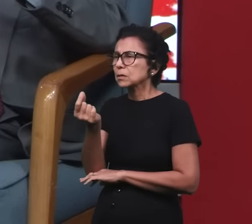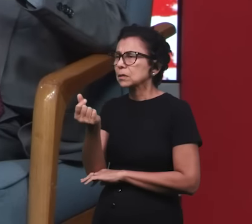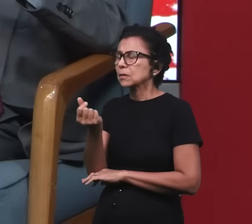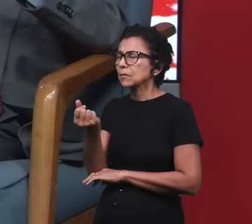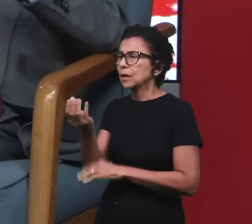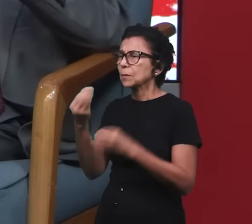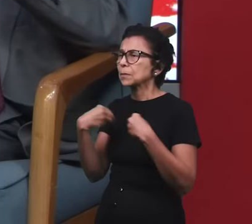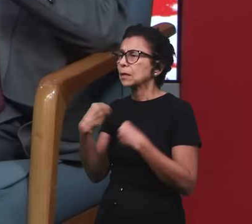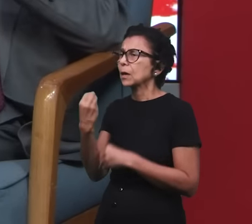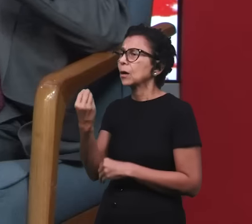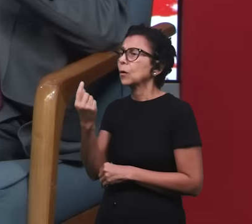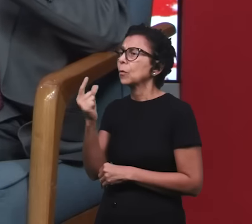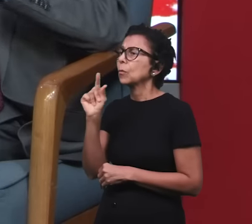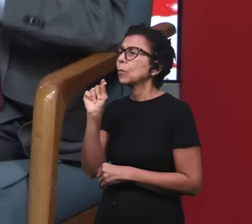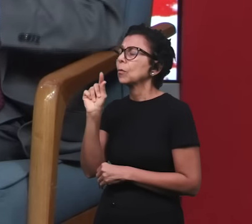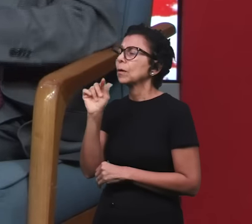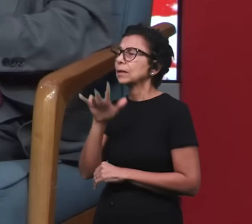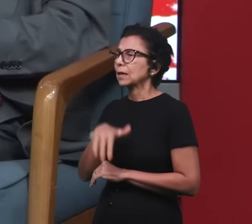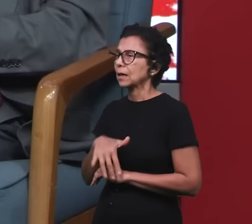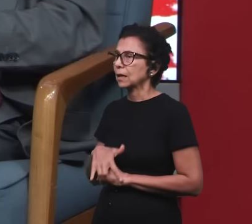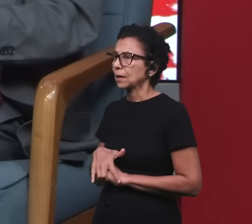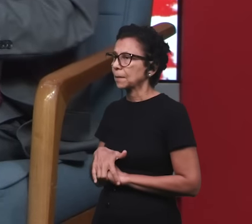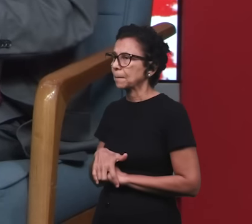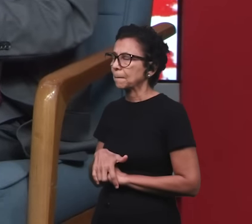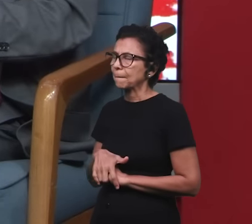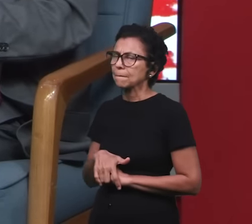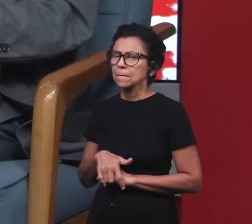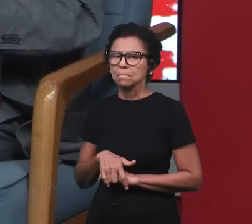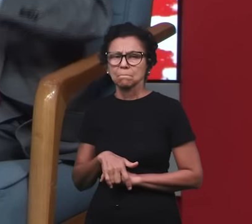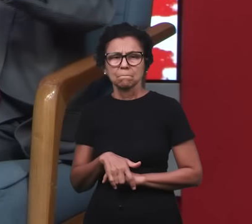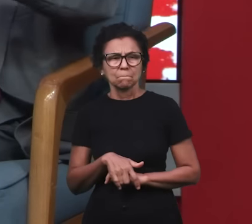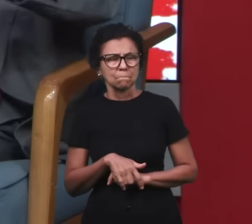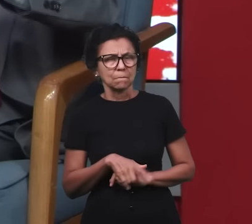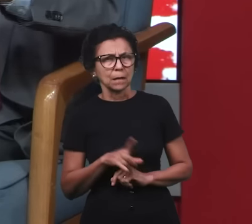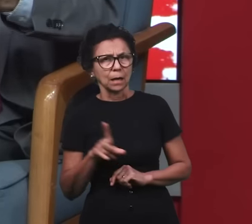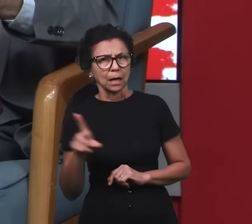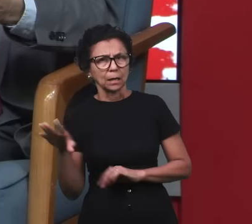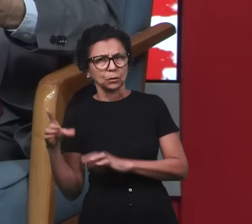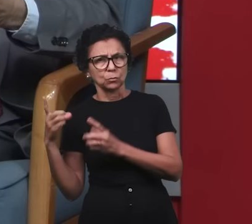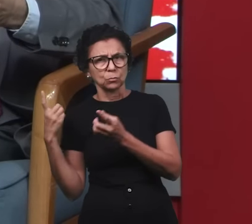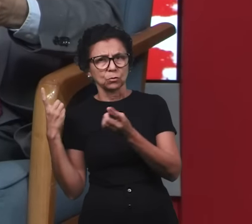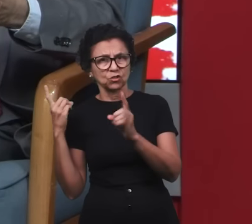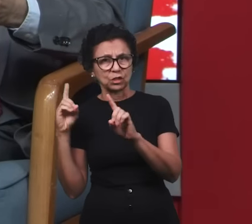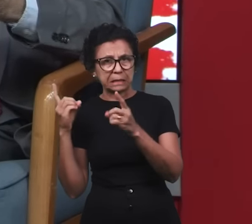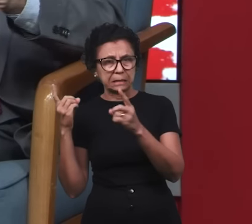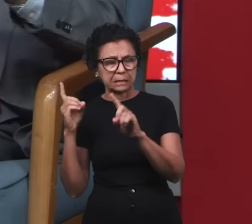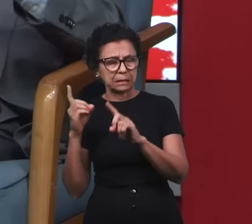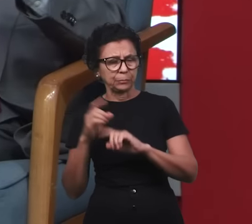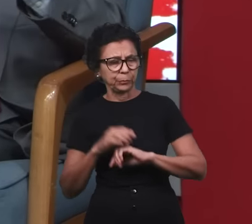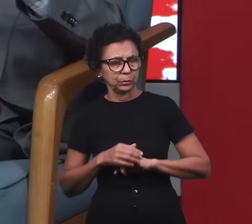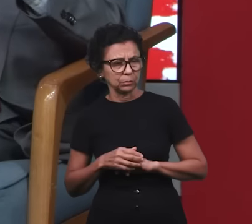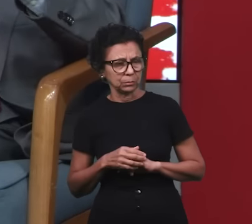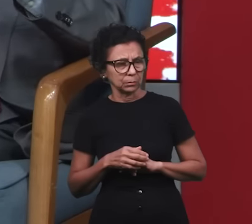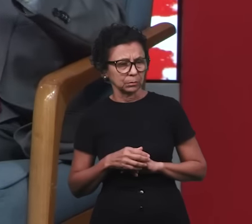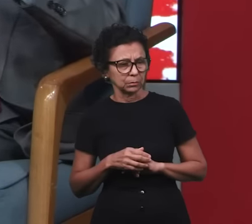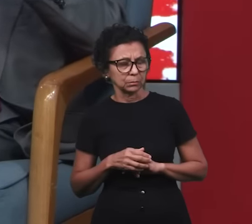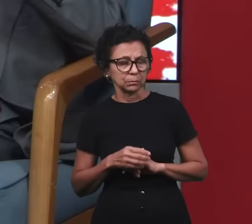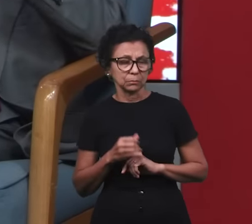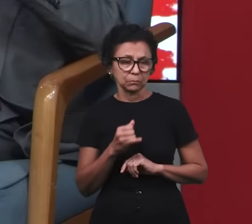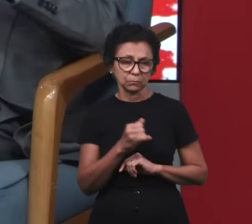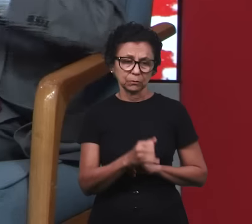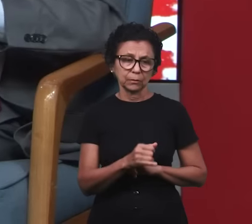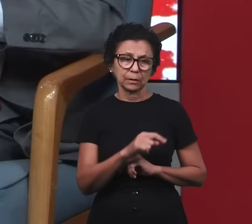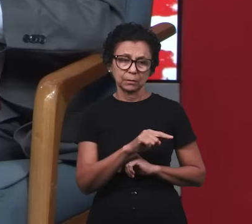aí mais uma parte da doutrina que já está estabelecida. Eu quero depois concluir